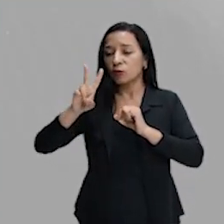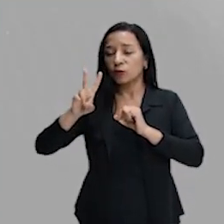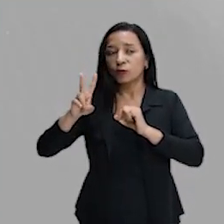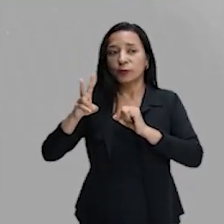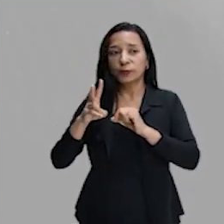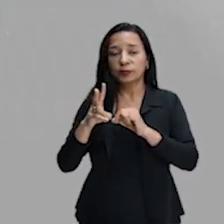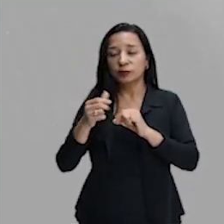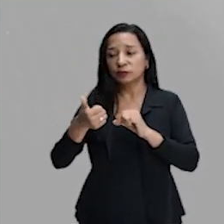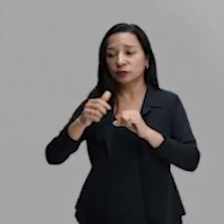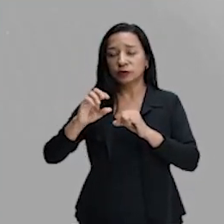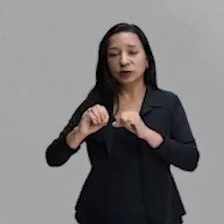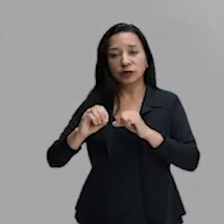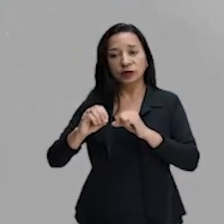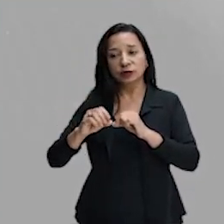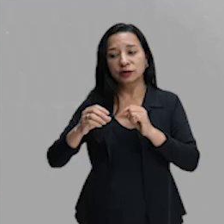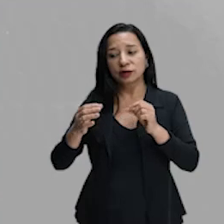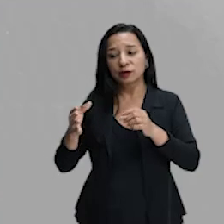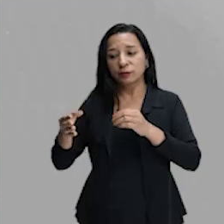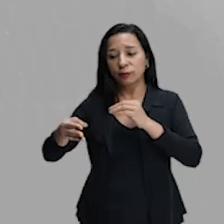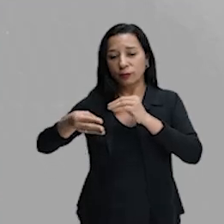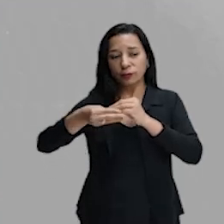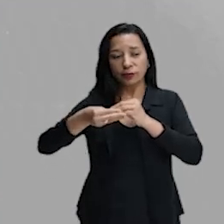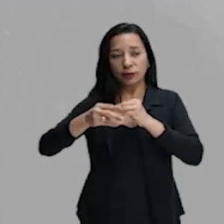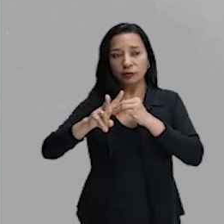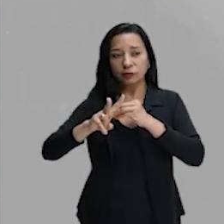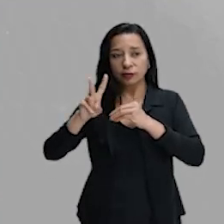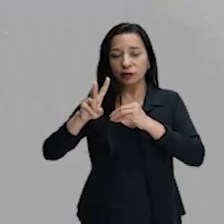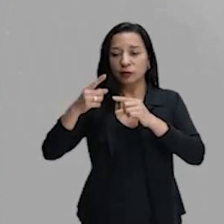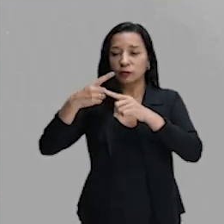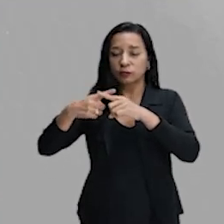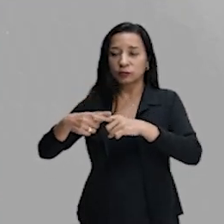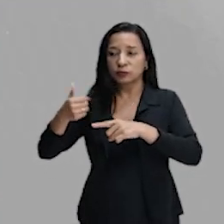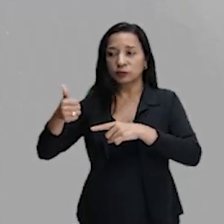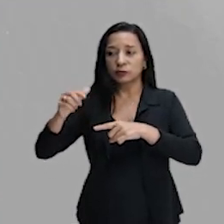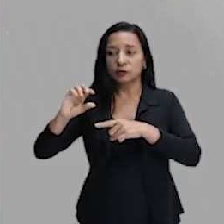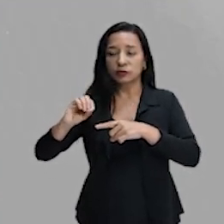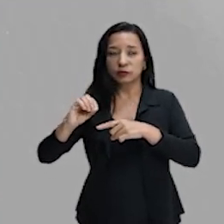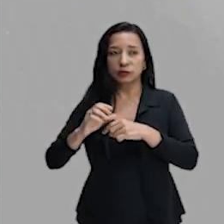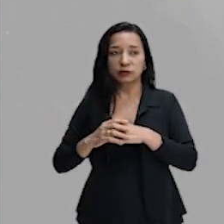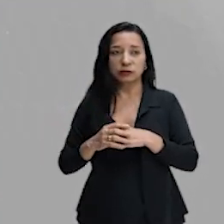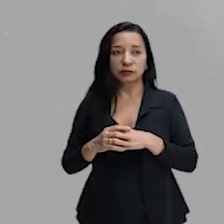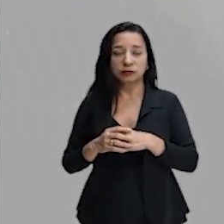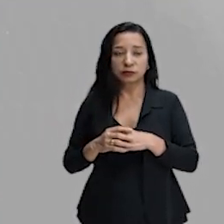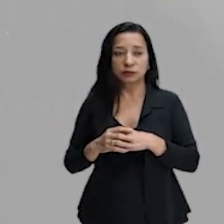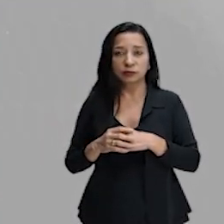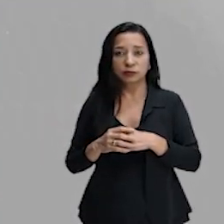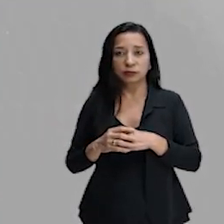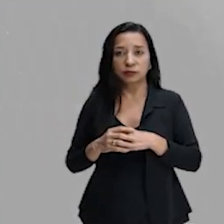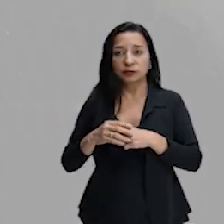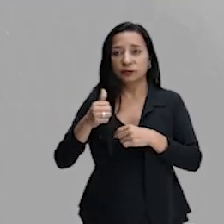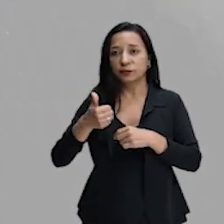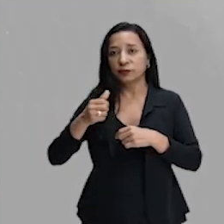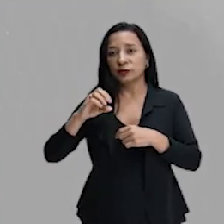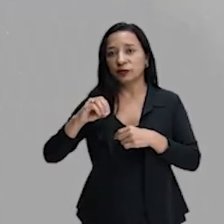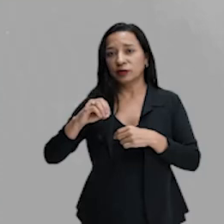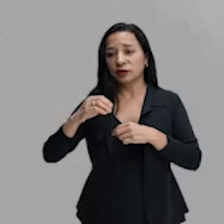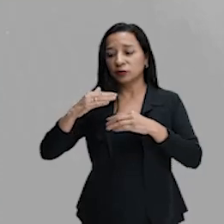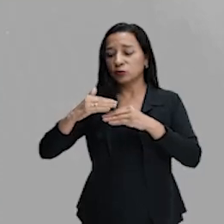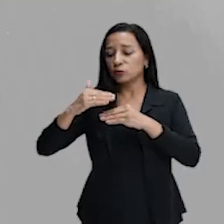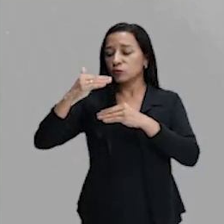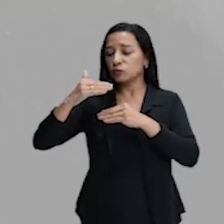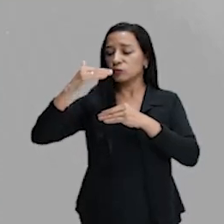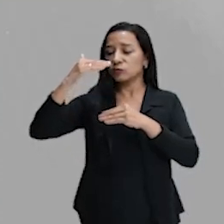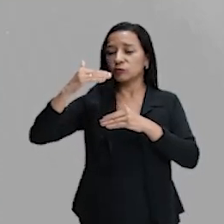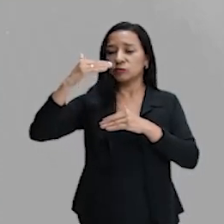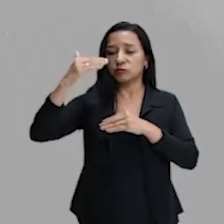multiplico por 10 né vou multiplicar esse is aqui por 10 porque são 10 degraus desse